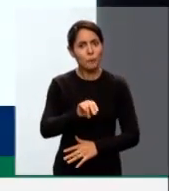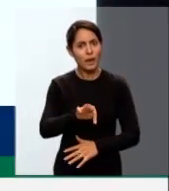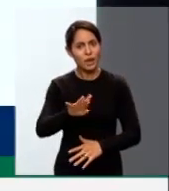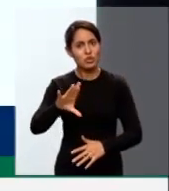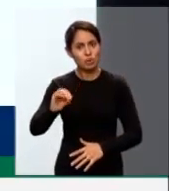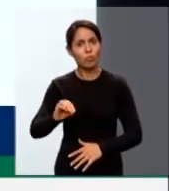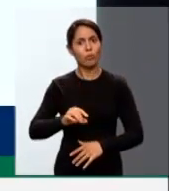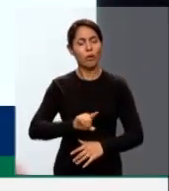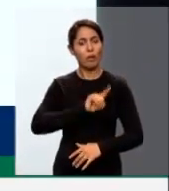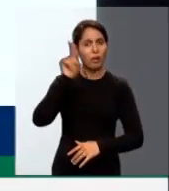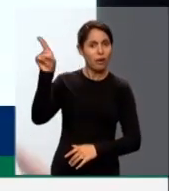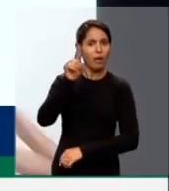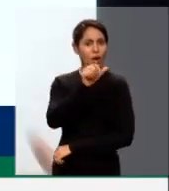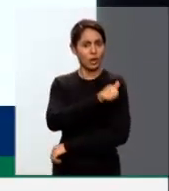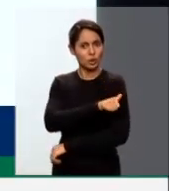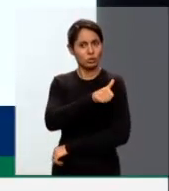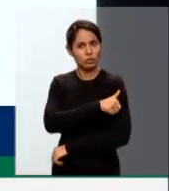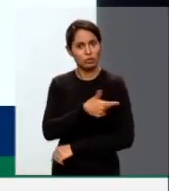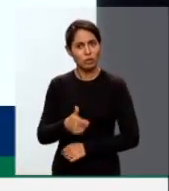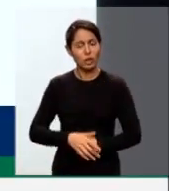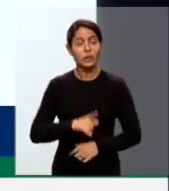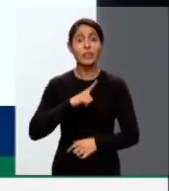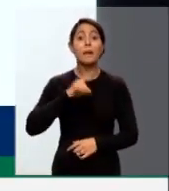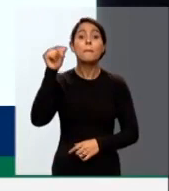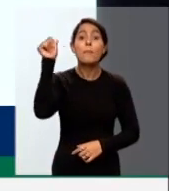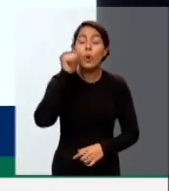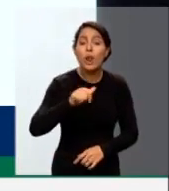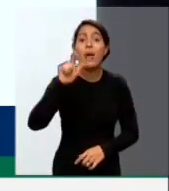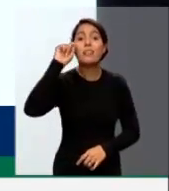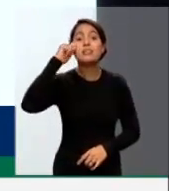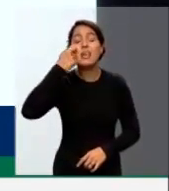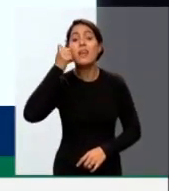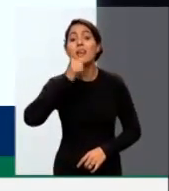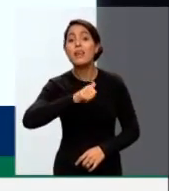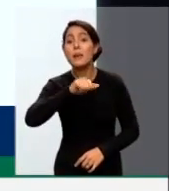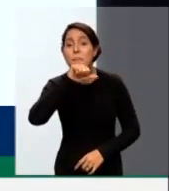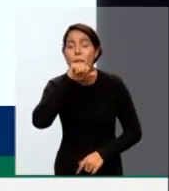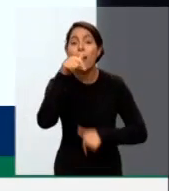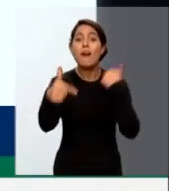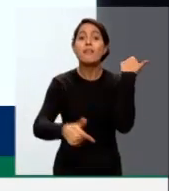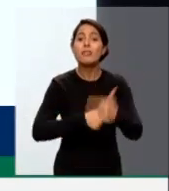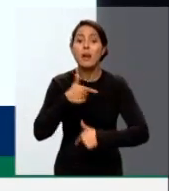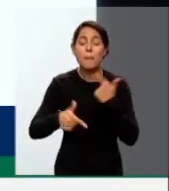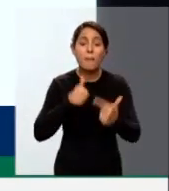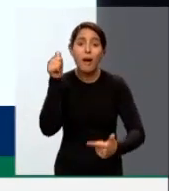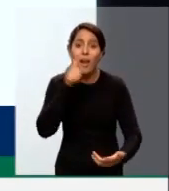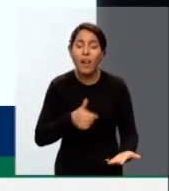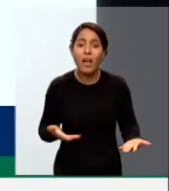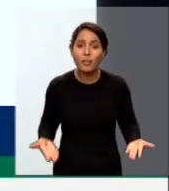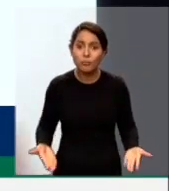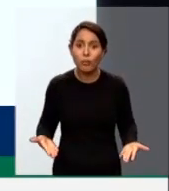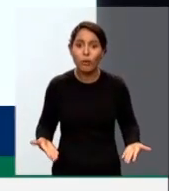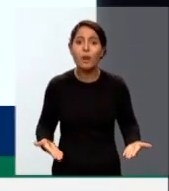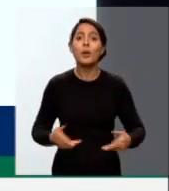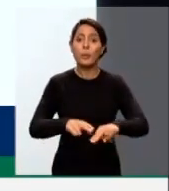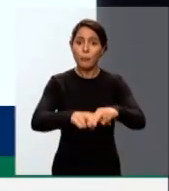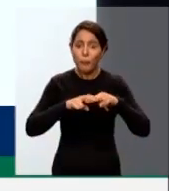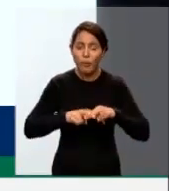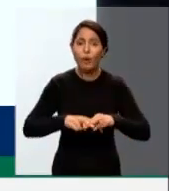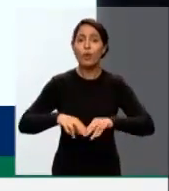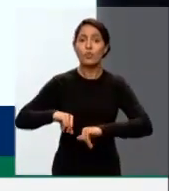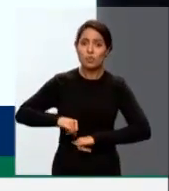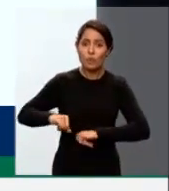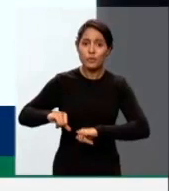Rio de Janeiro. Mulher, negra, mãe, trabalhadora precarizada e invisibilizada nas suas dores e